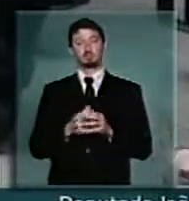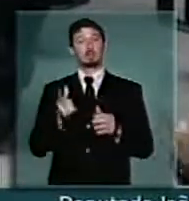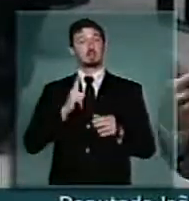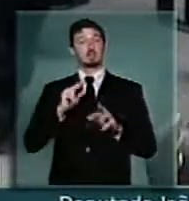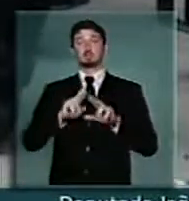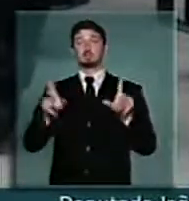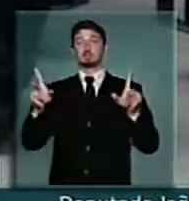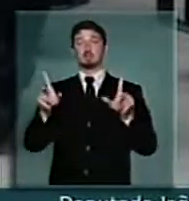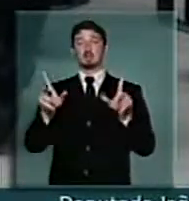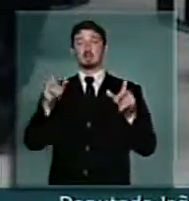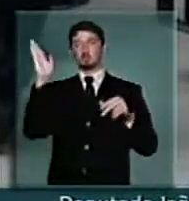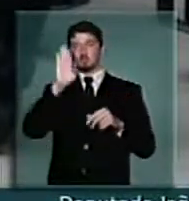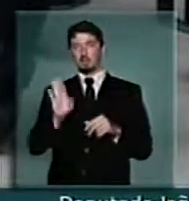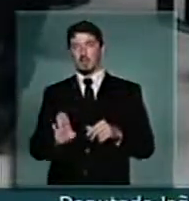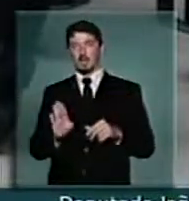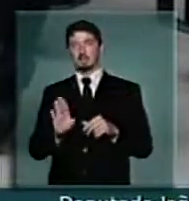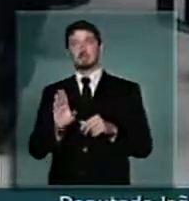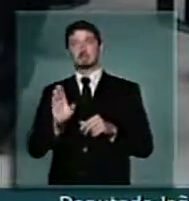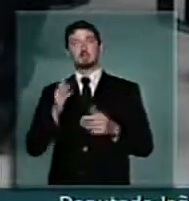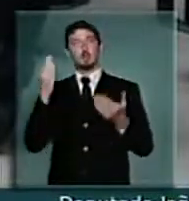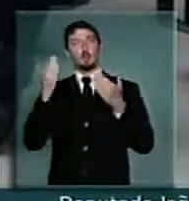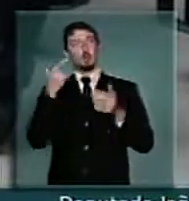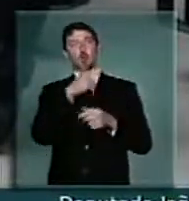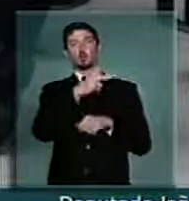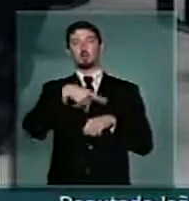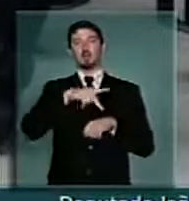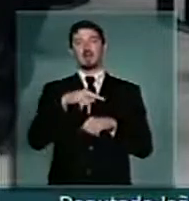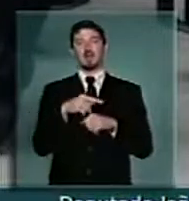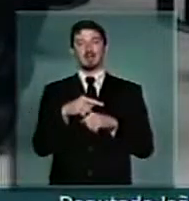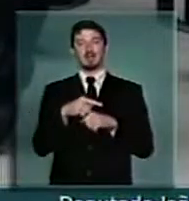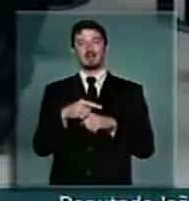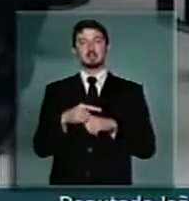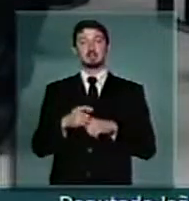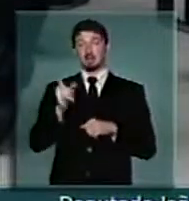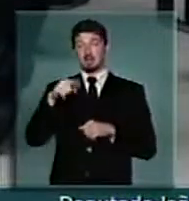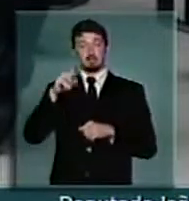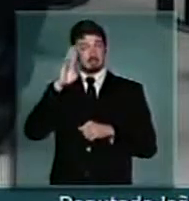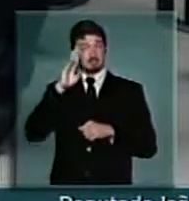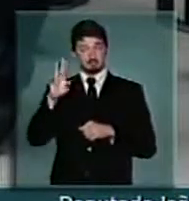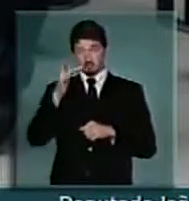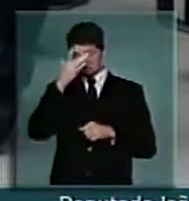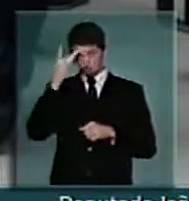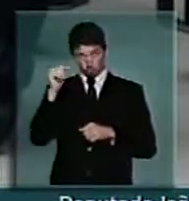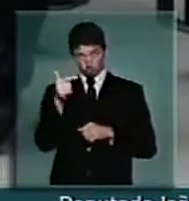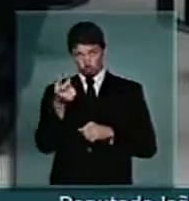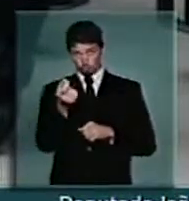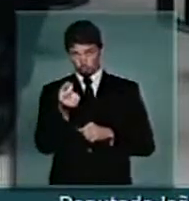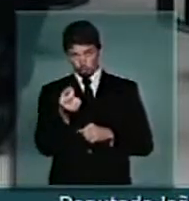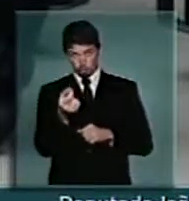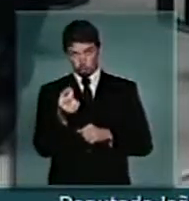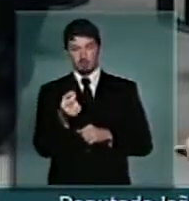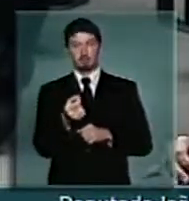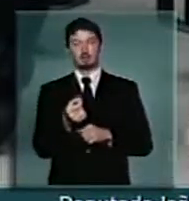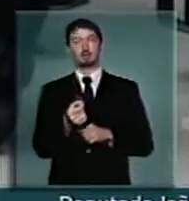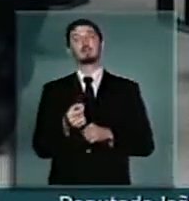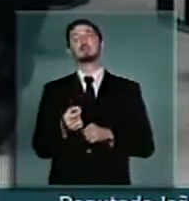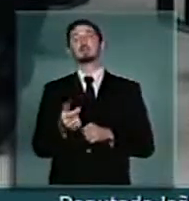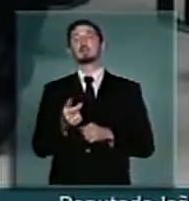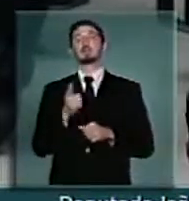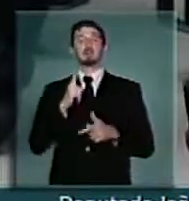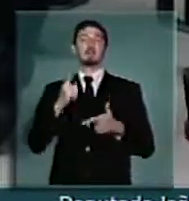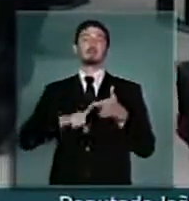o Brasil de outros países, onde, essencialmente, quem não tem recursos fica numa